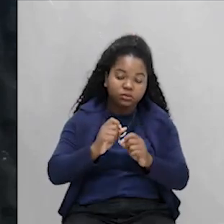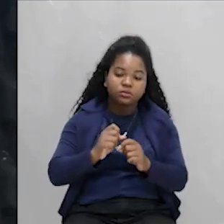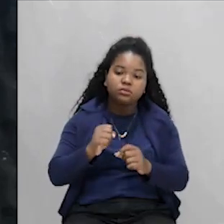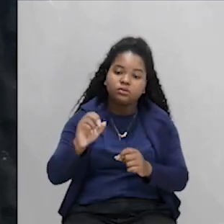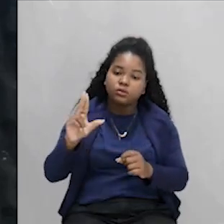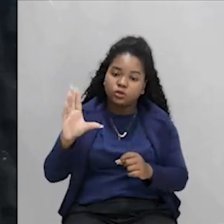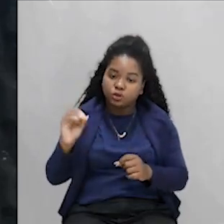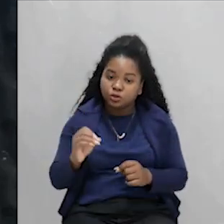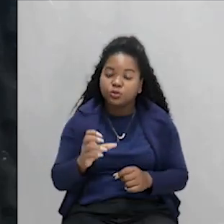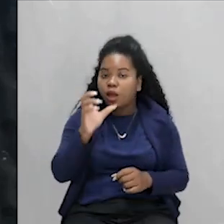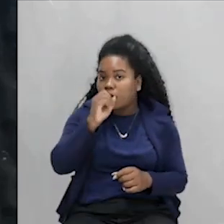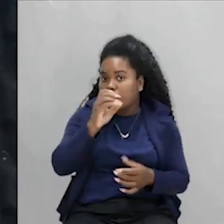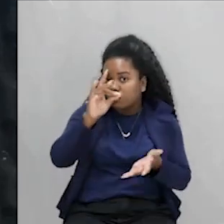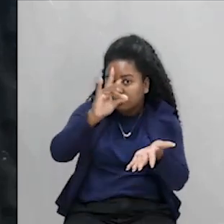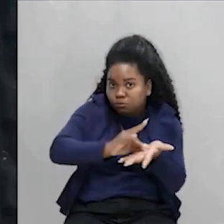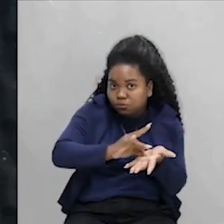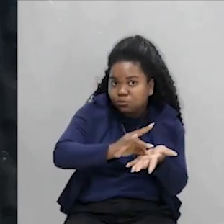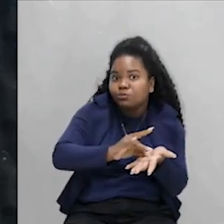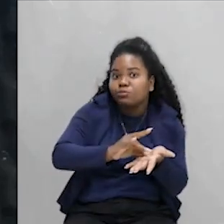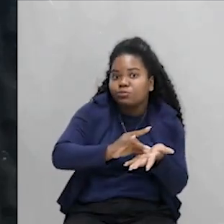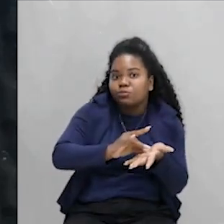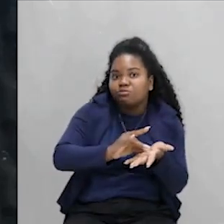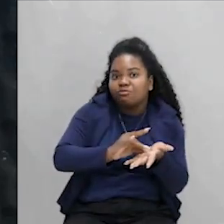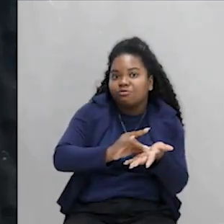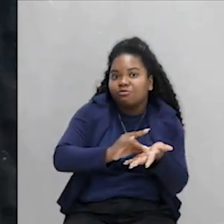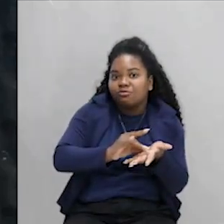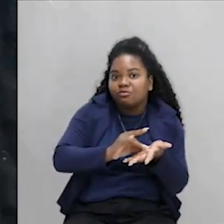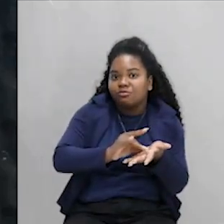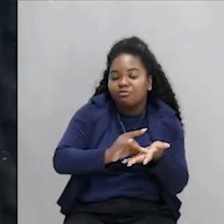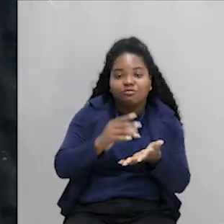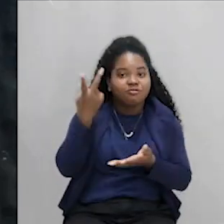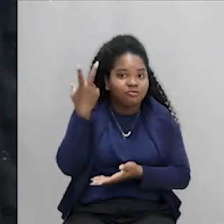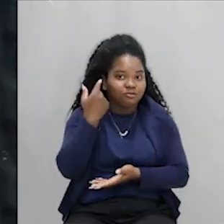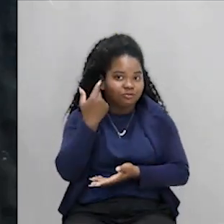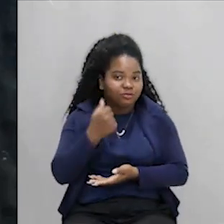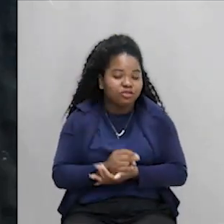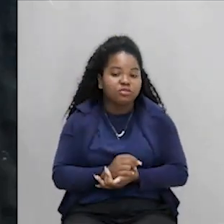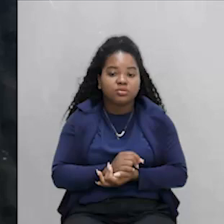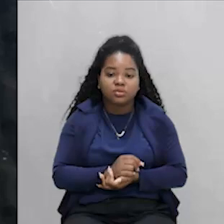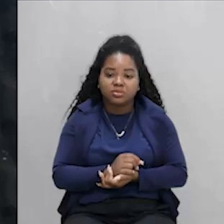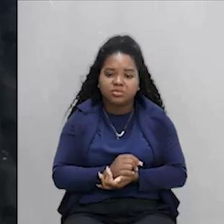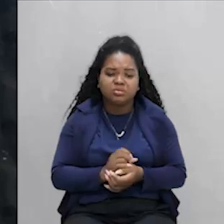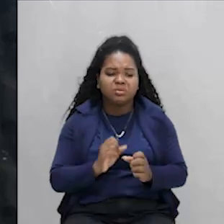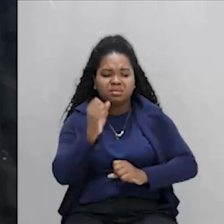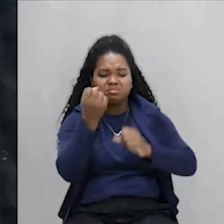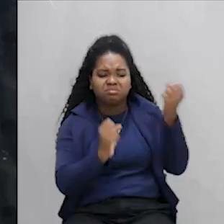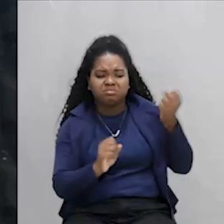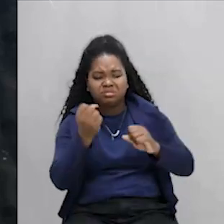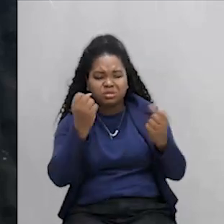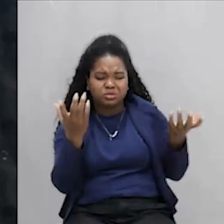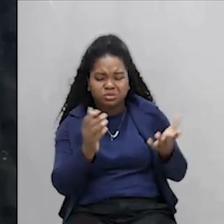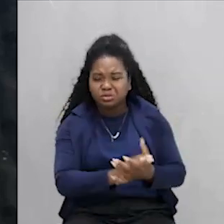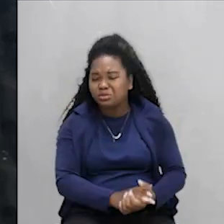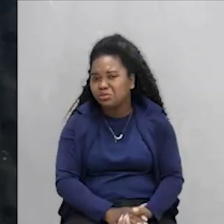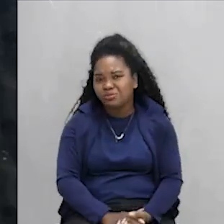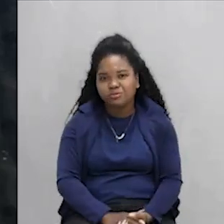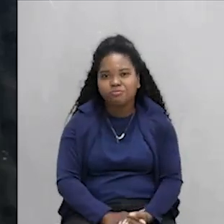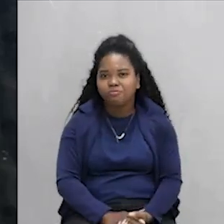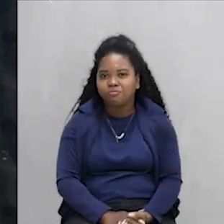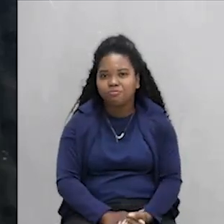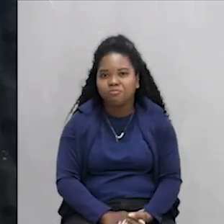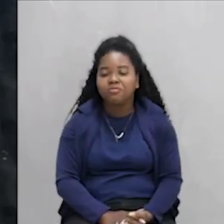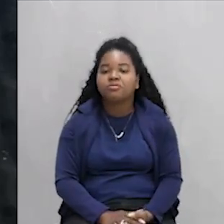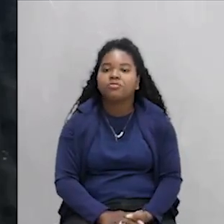suco da laranja ou suã da fruta da laranja da laranja do que essas os sucos artificiais